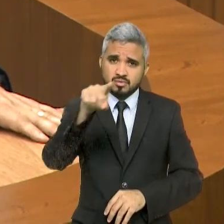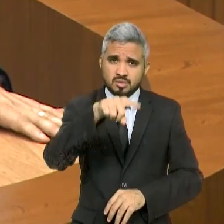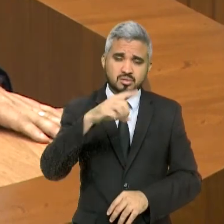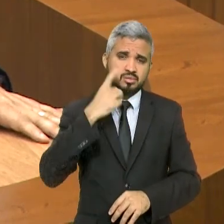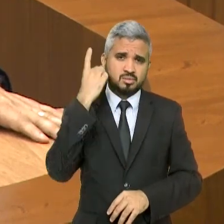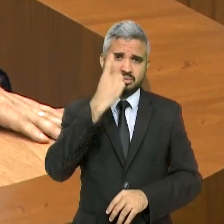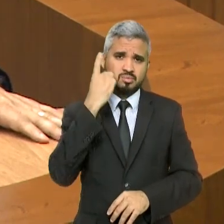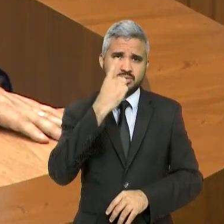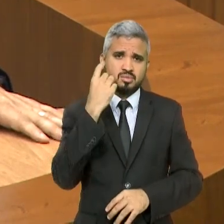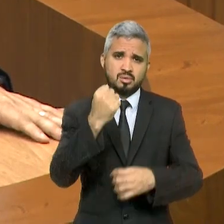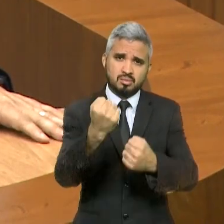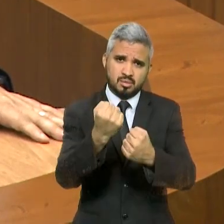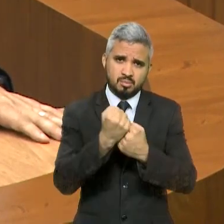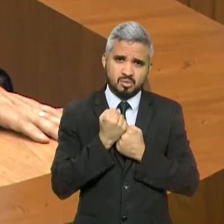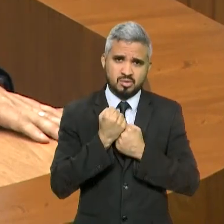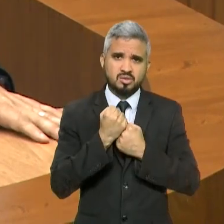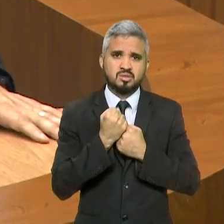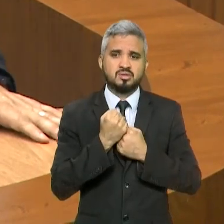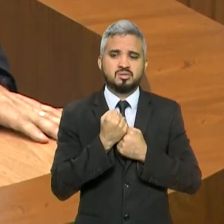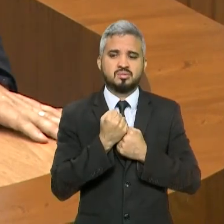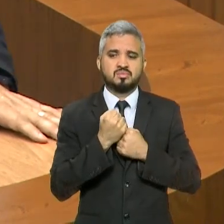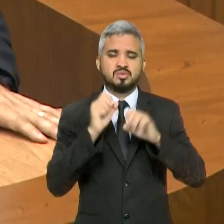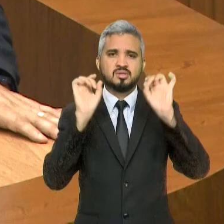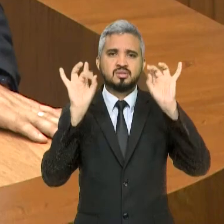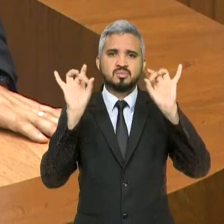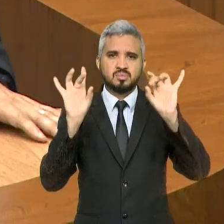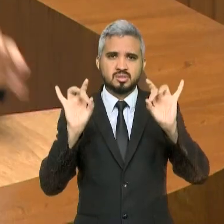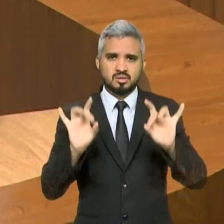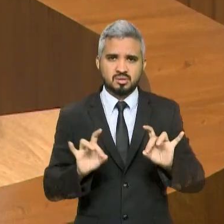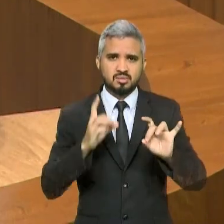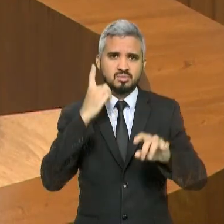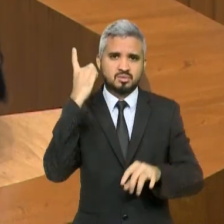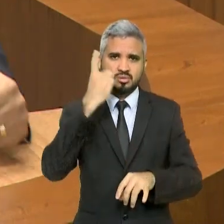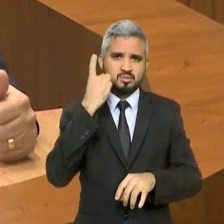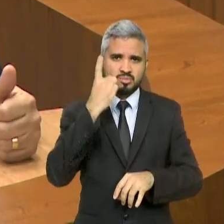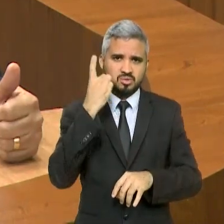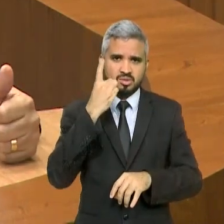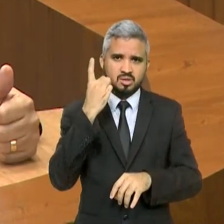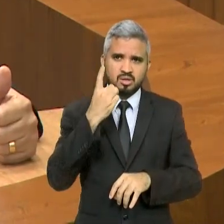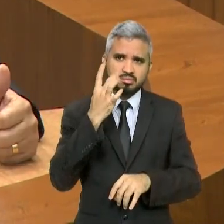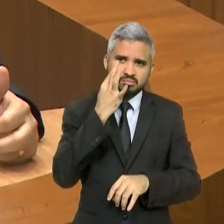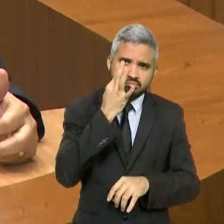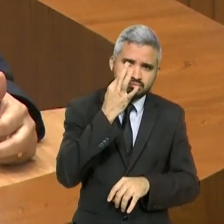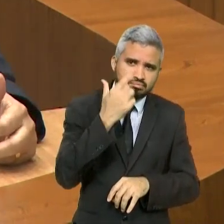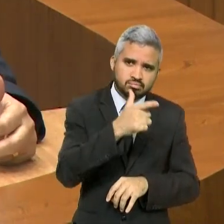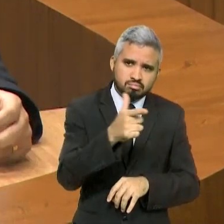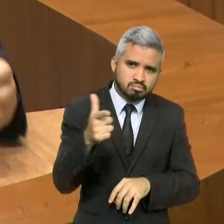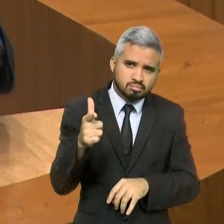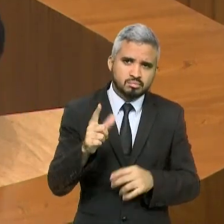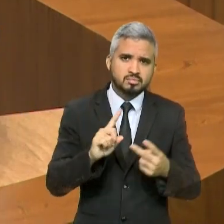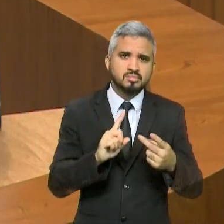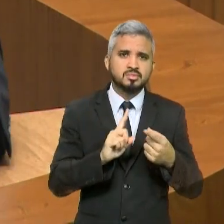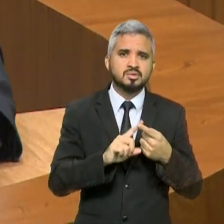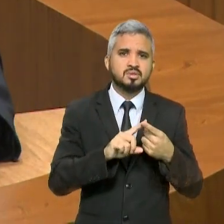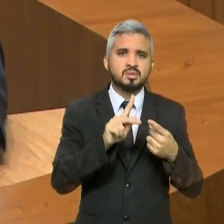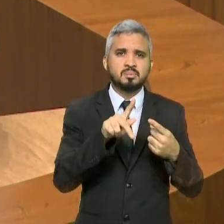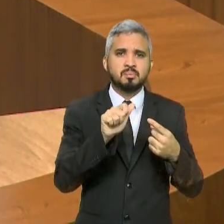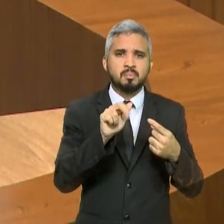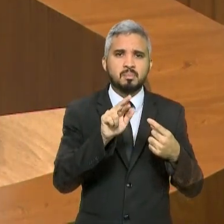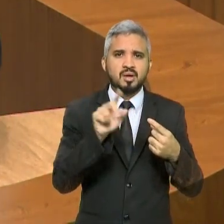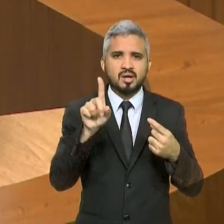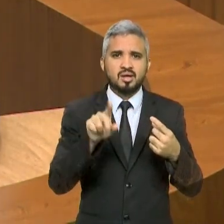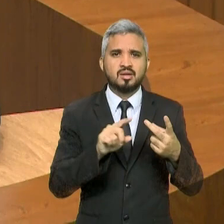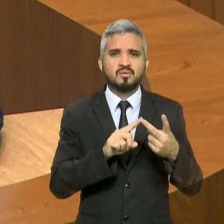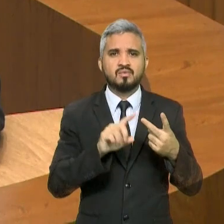especial ao deputado aqui que não está presente, mas o deputado Pará Figueiredo, que é daquela região, o Osmar Filho,